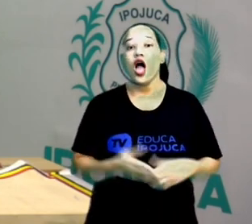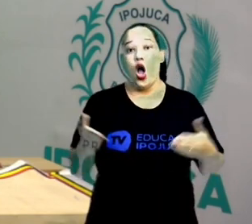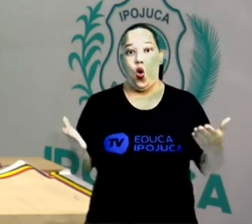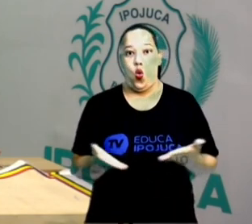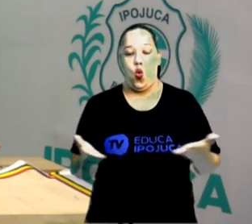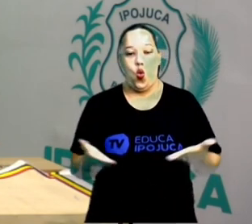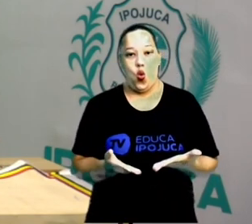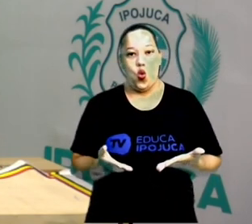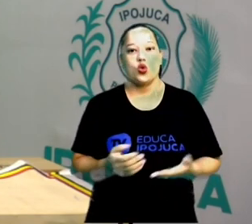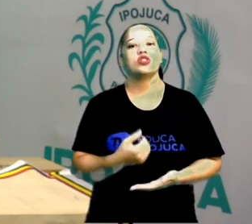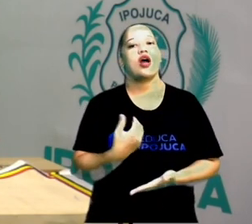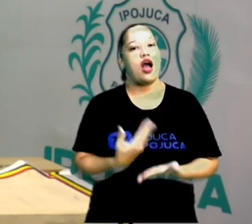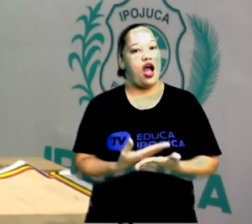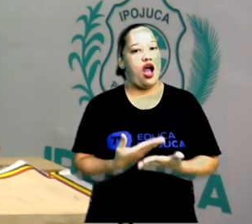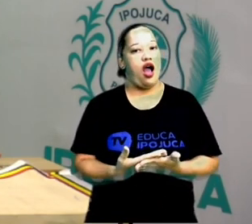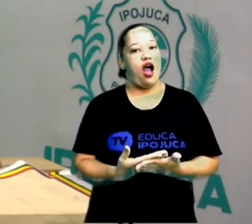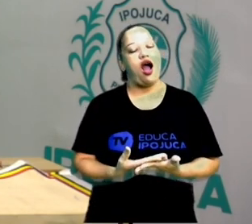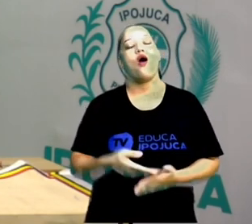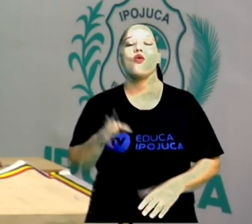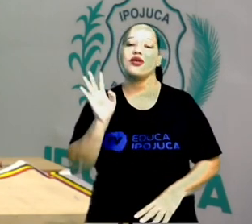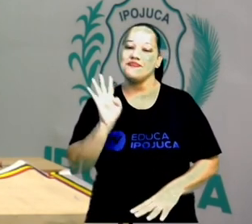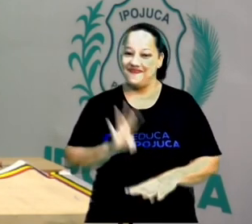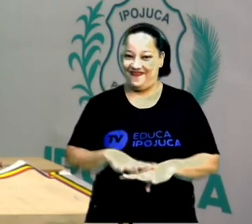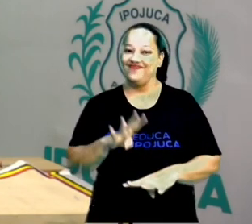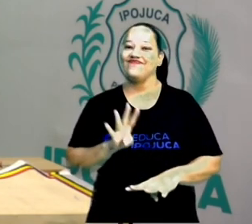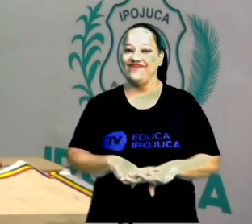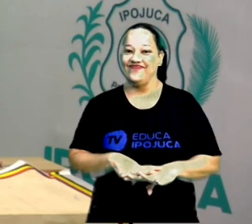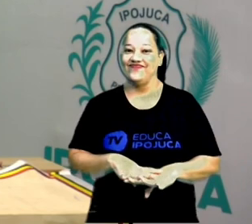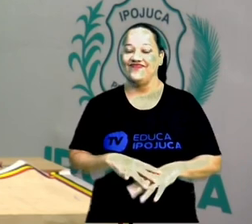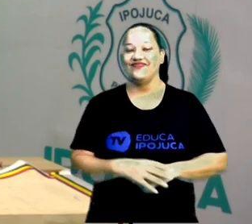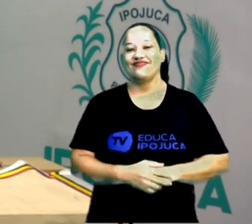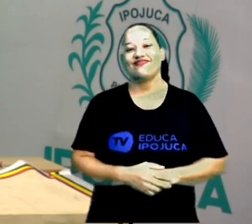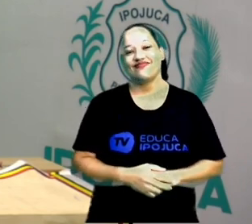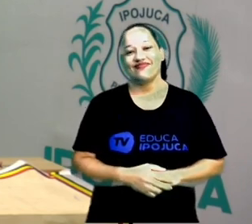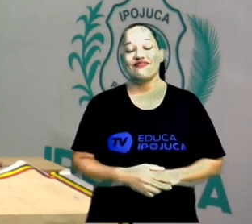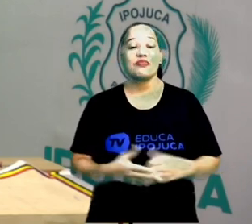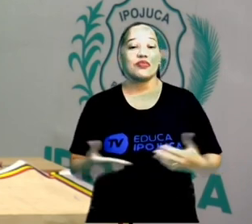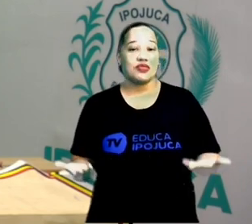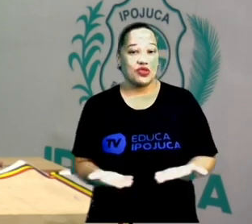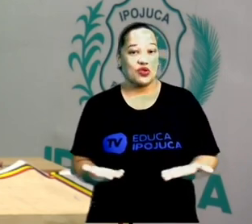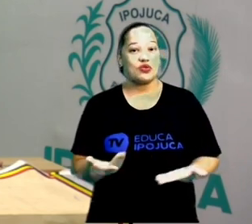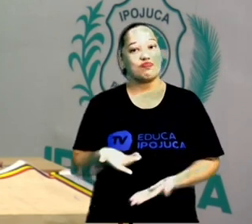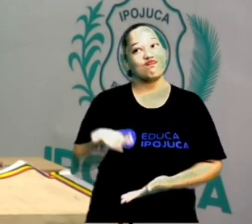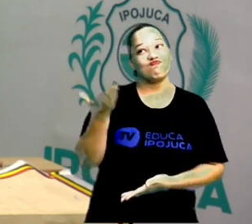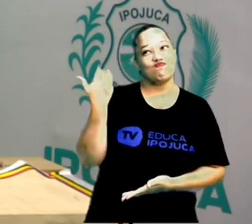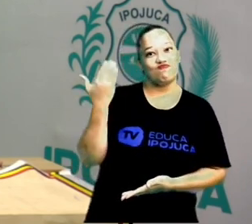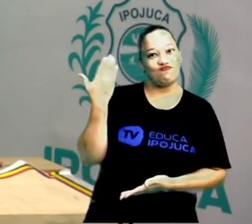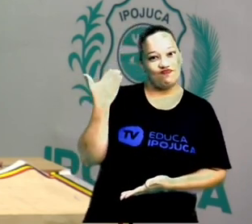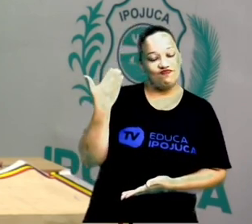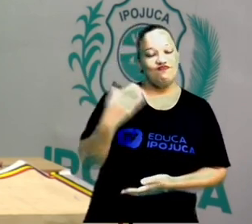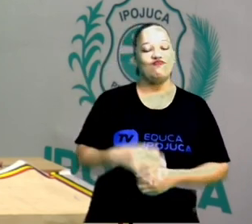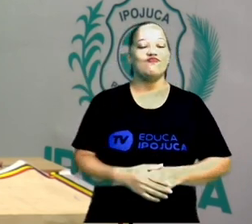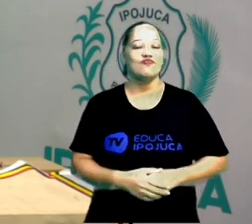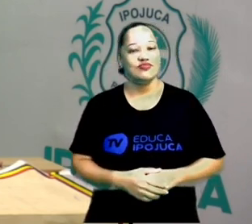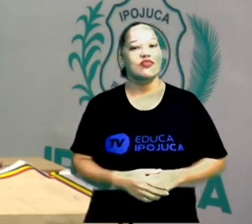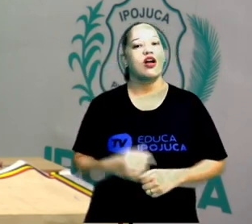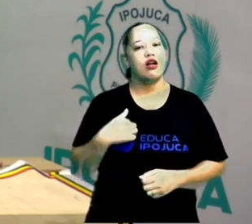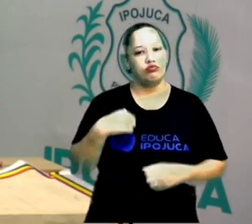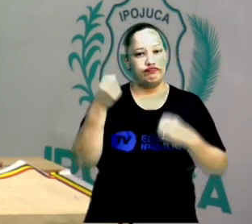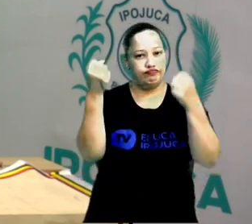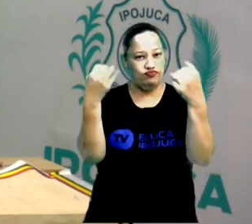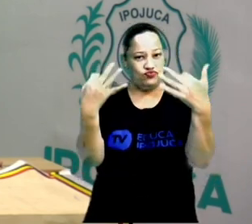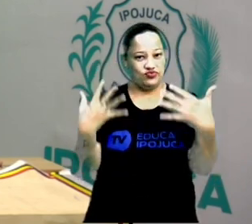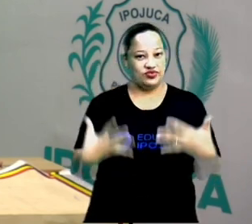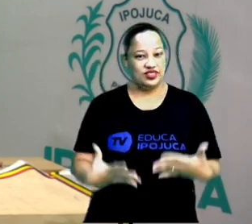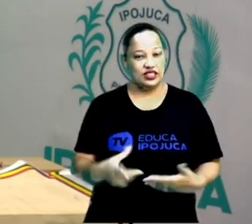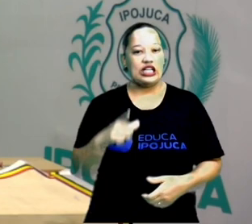vamos para a aula de matemática. Na aula anterior, tia falou